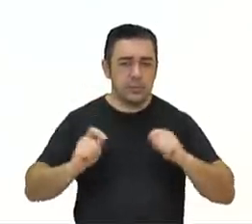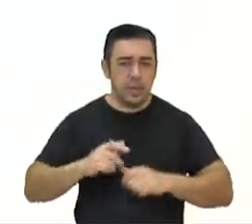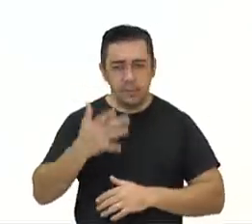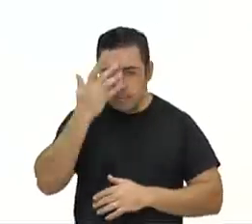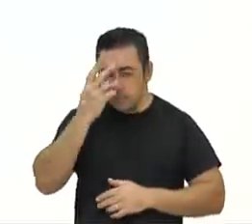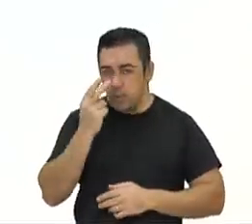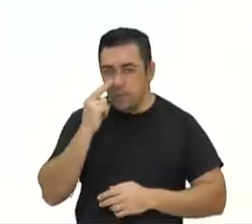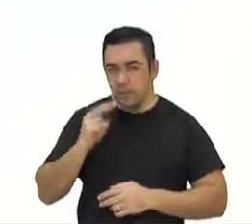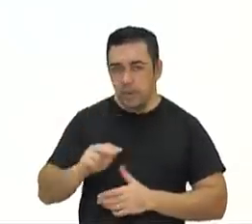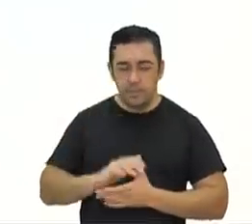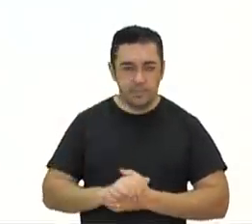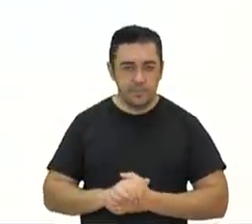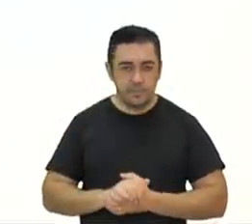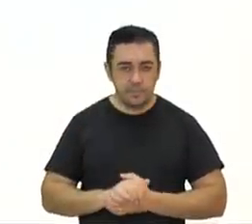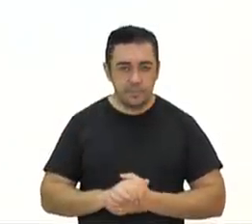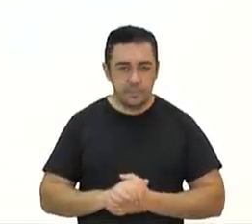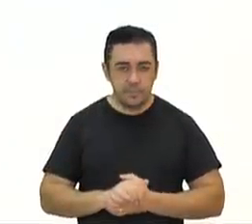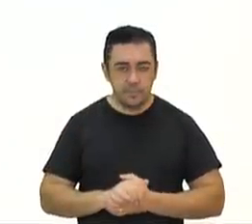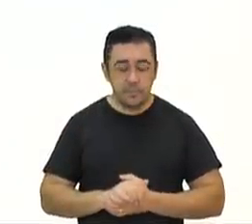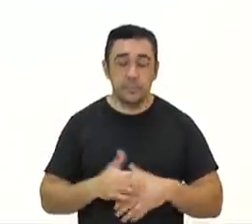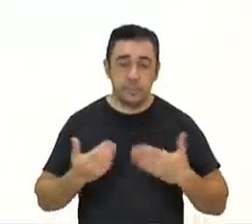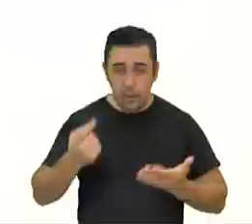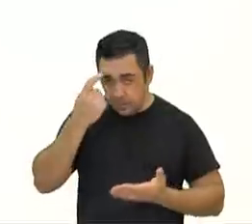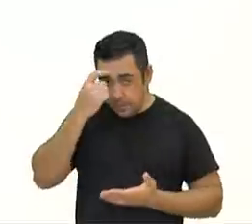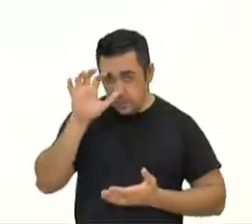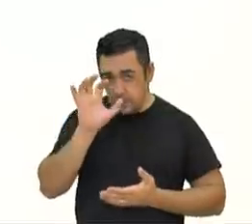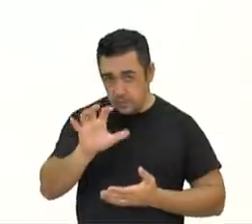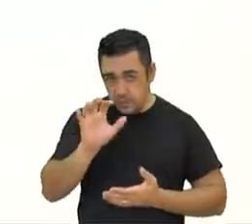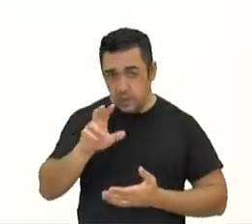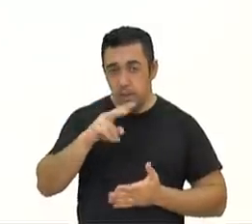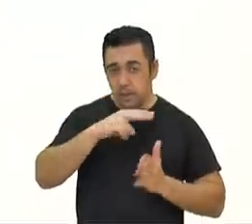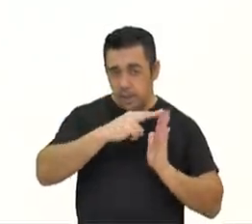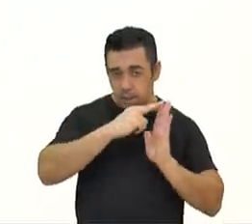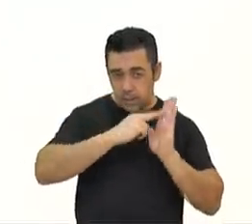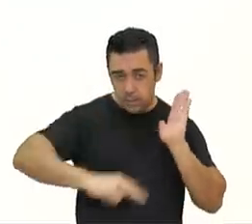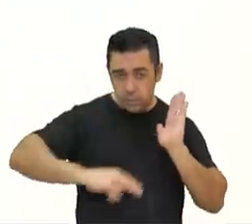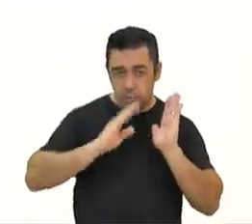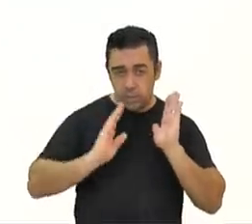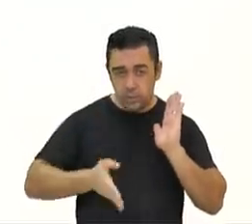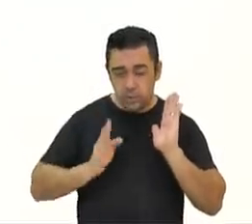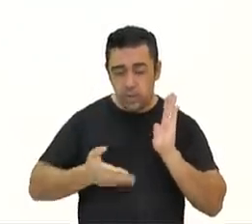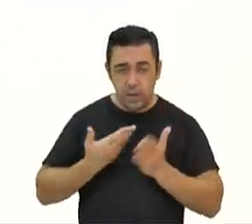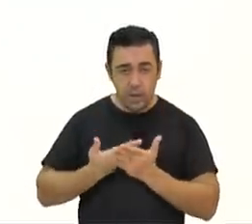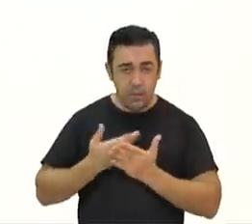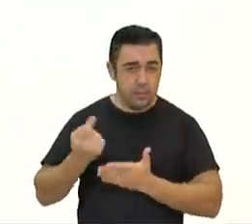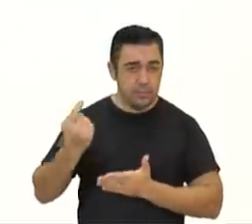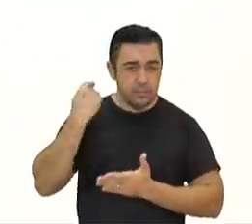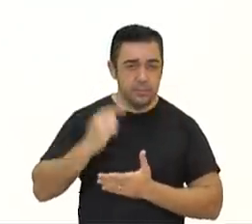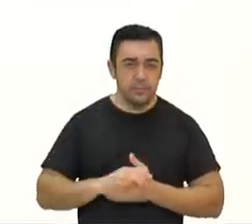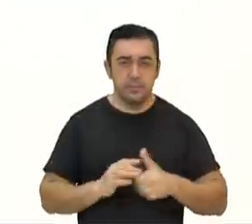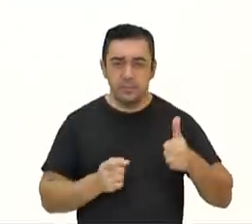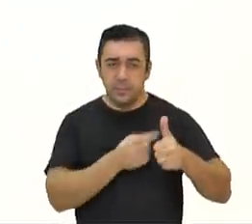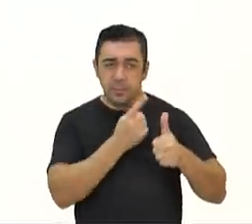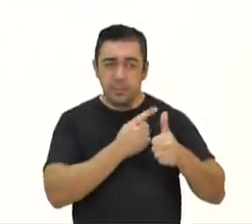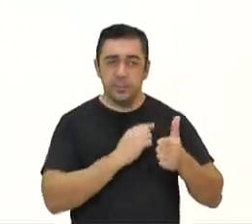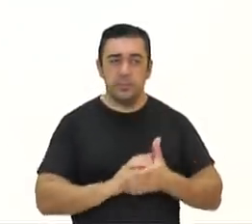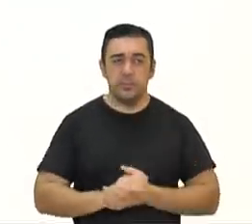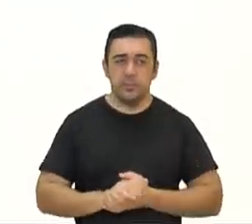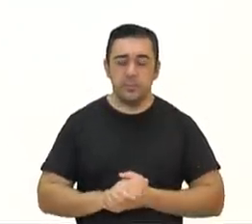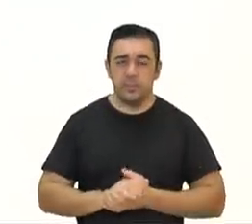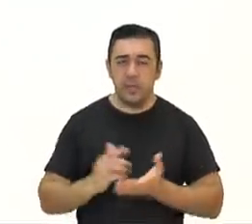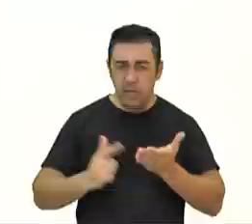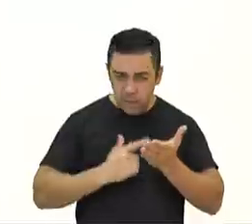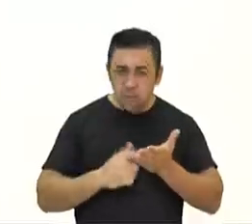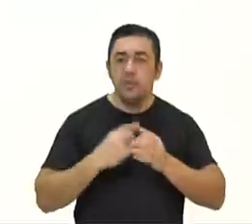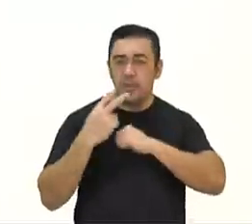prever? Né? Então, pensando nisso que a gente falou e na leitura do conto que a gente fez na aula passada. Primeira possibilidade. O livro